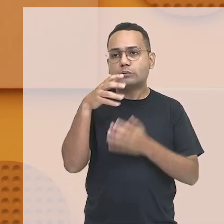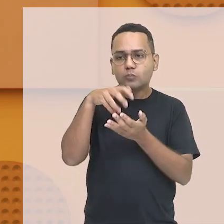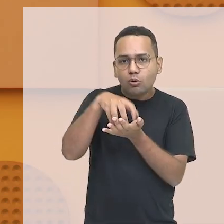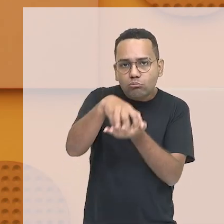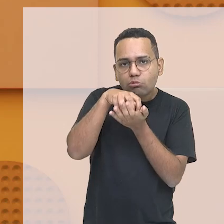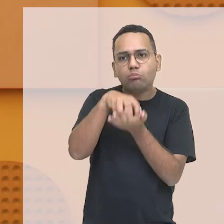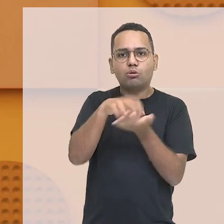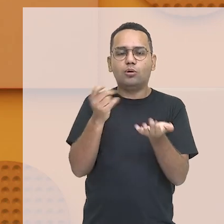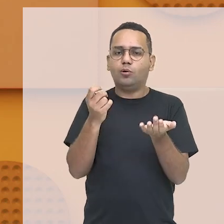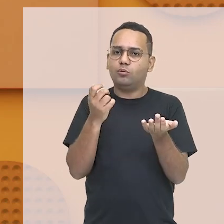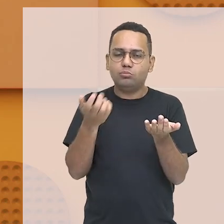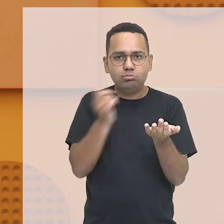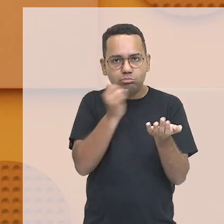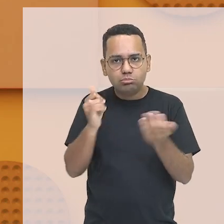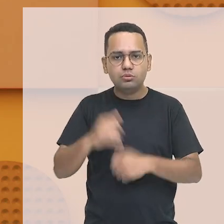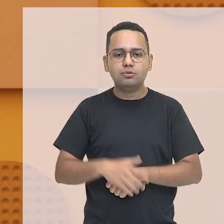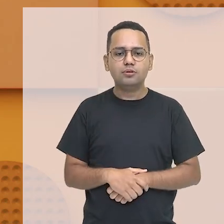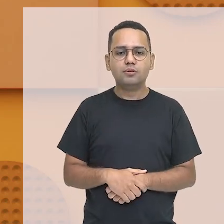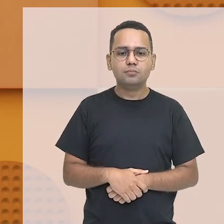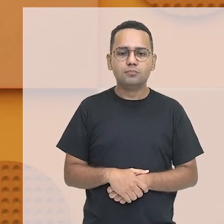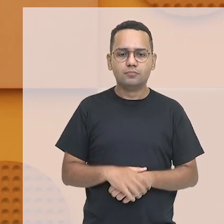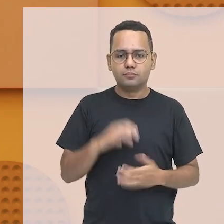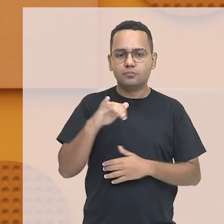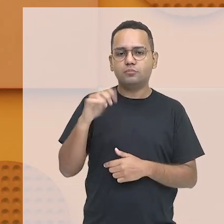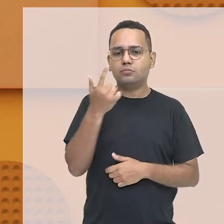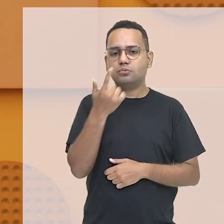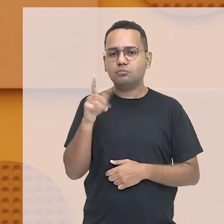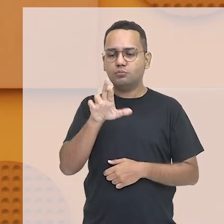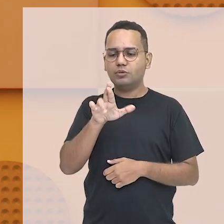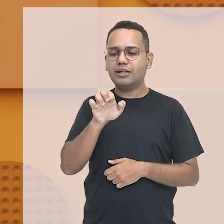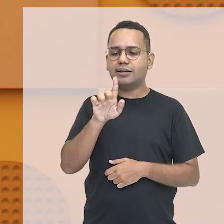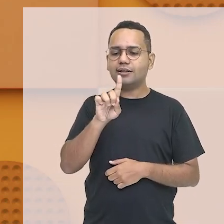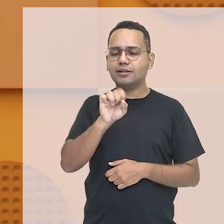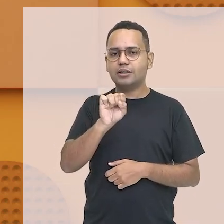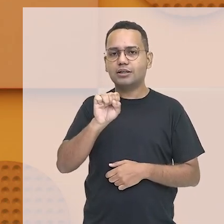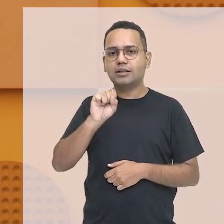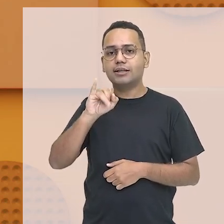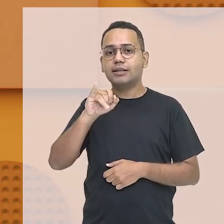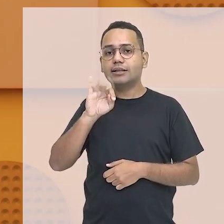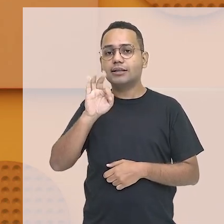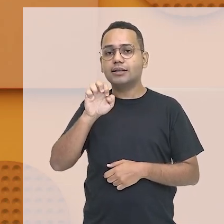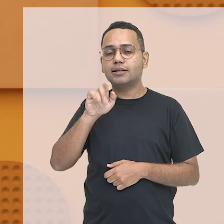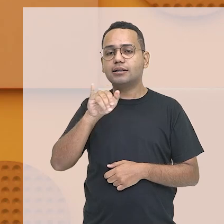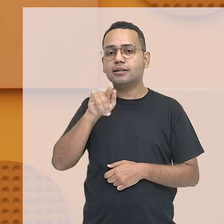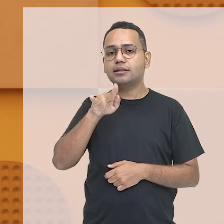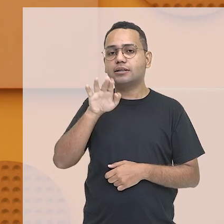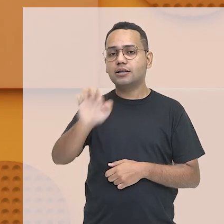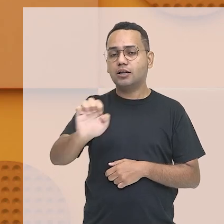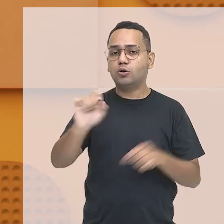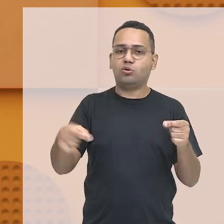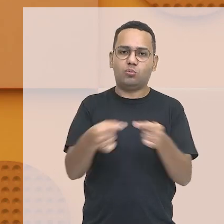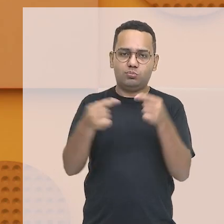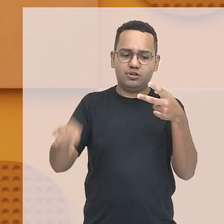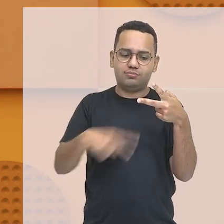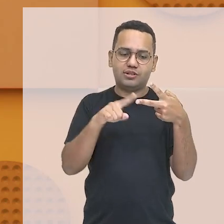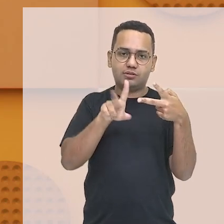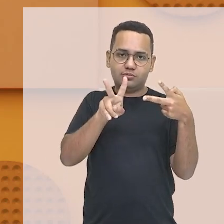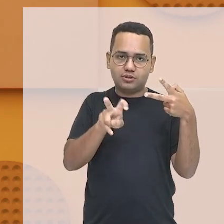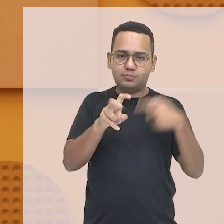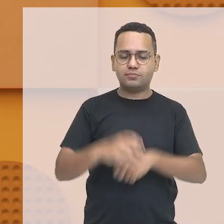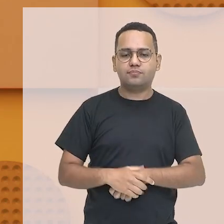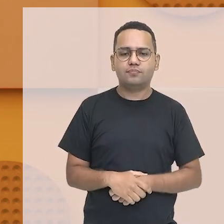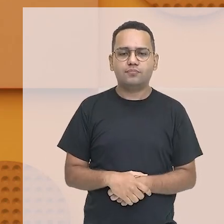e também as redes inteligentes, né? Tudo isso ligado à sustentabilidade vão ser essenciais para o